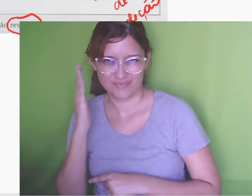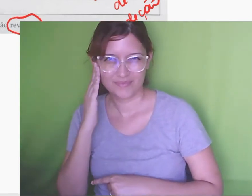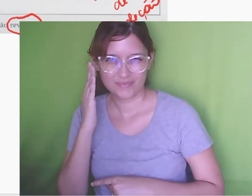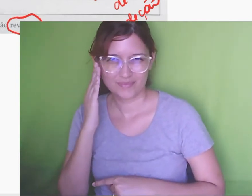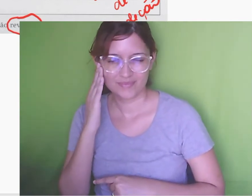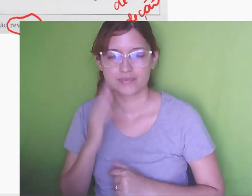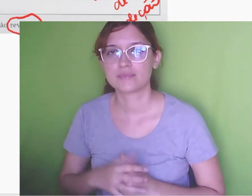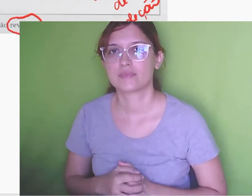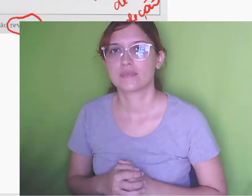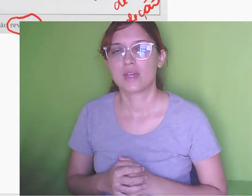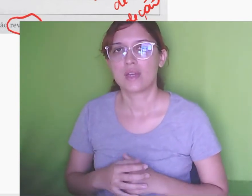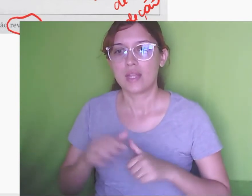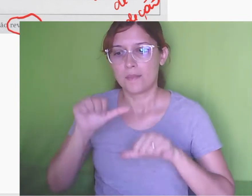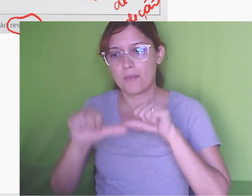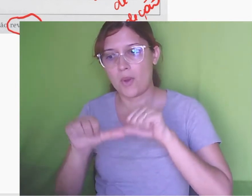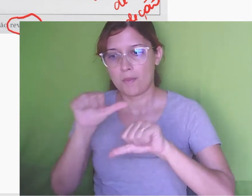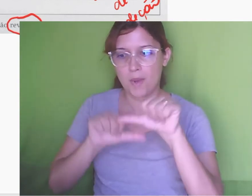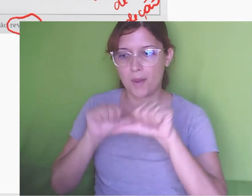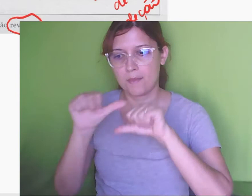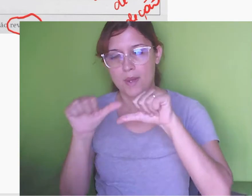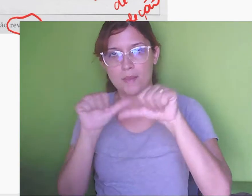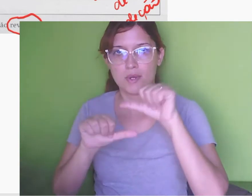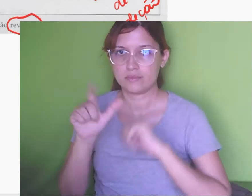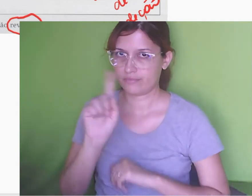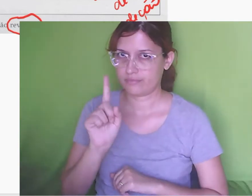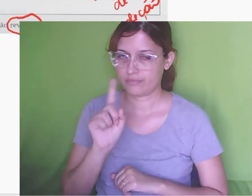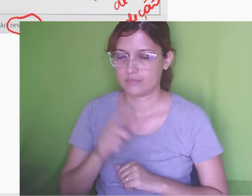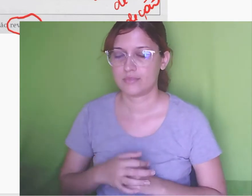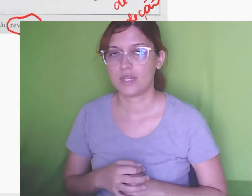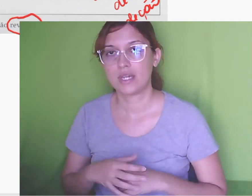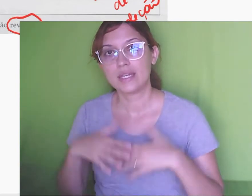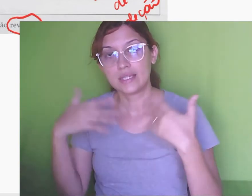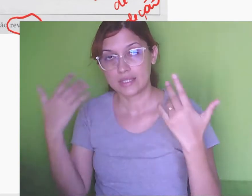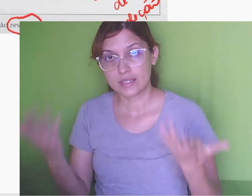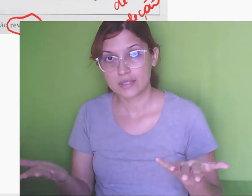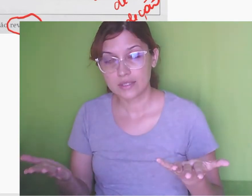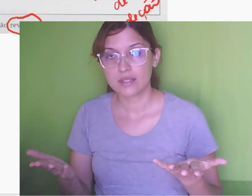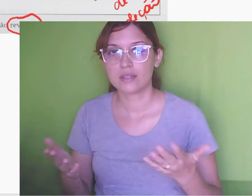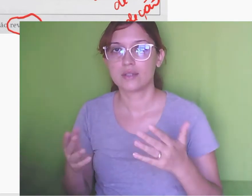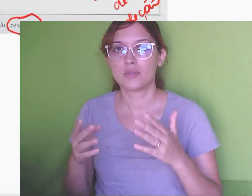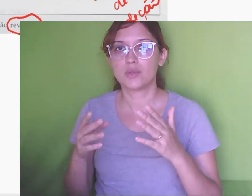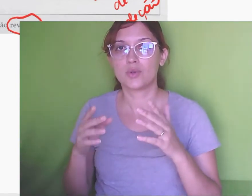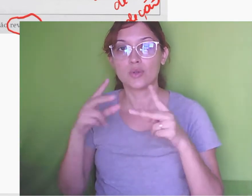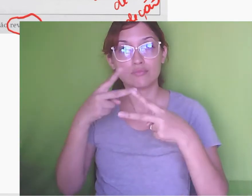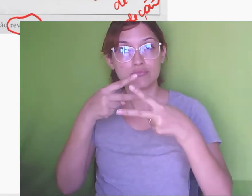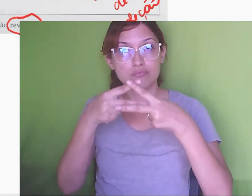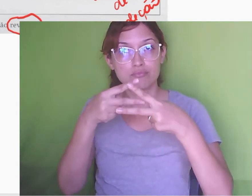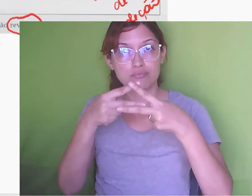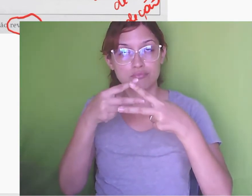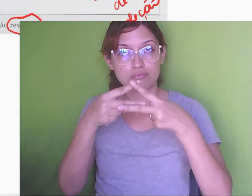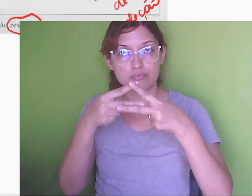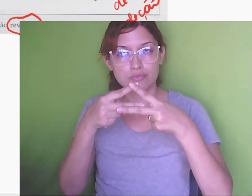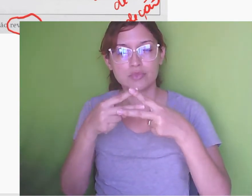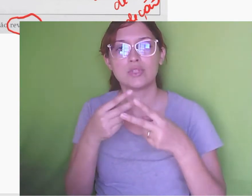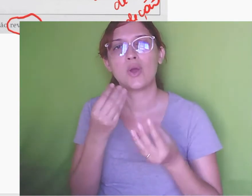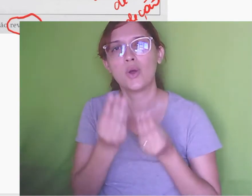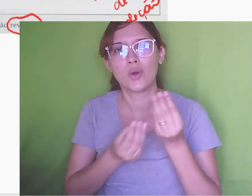positivo, entendeu? Ele não pode ficar mudando. Então, o diodo,